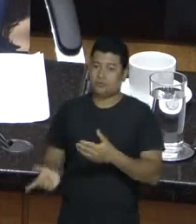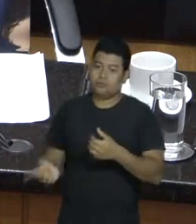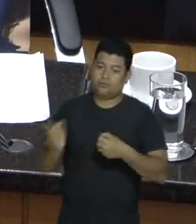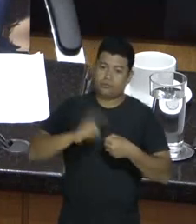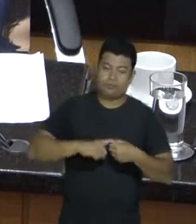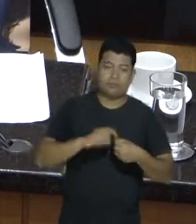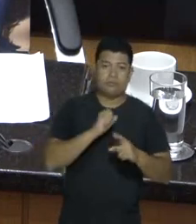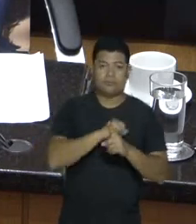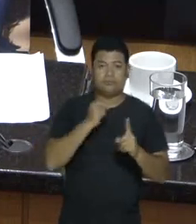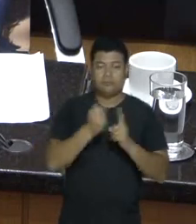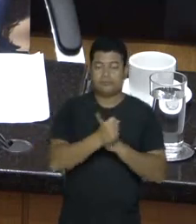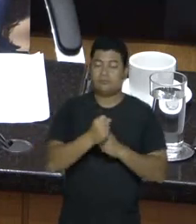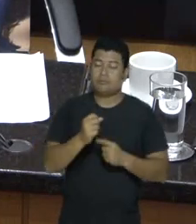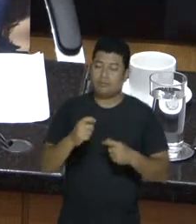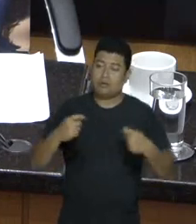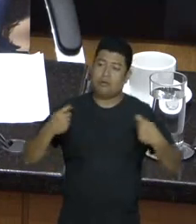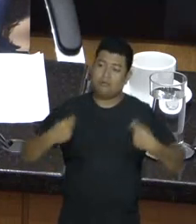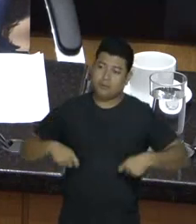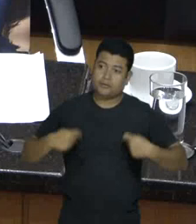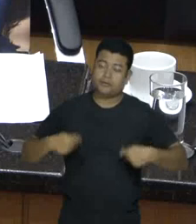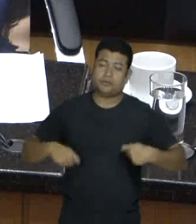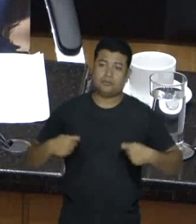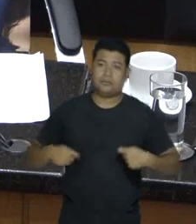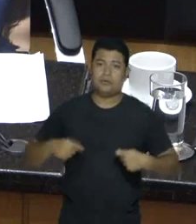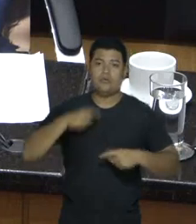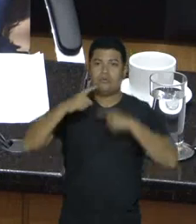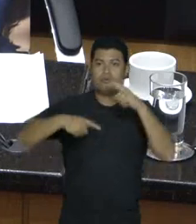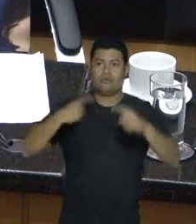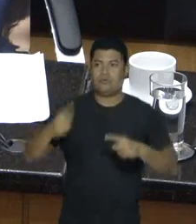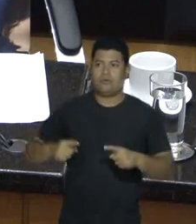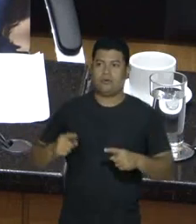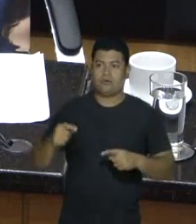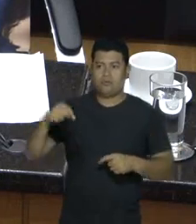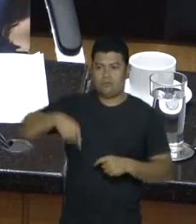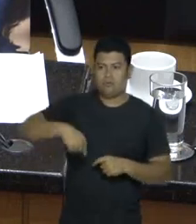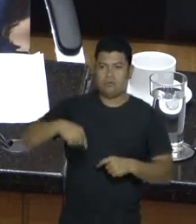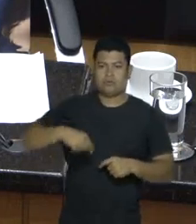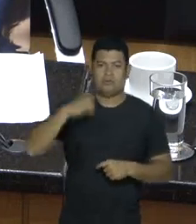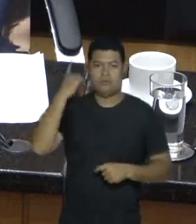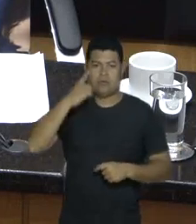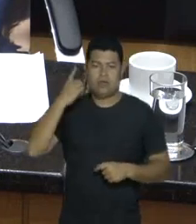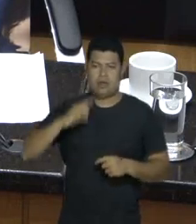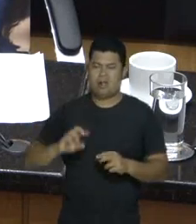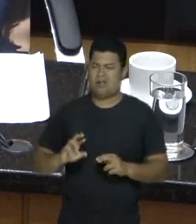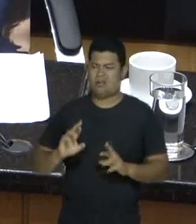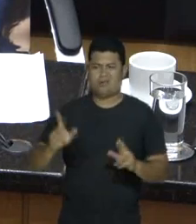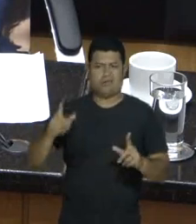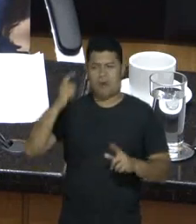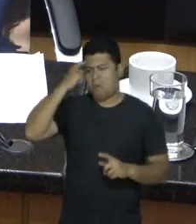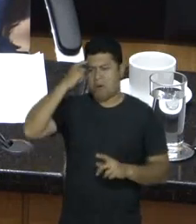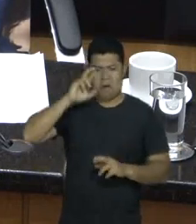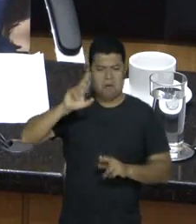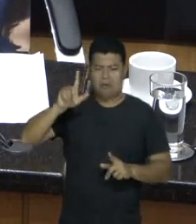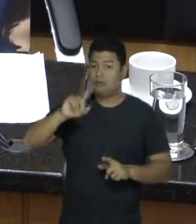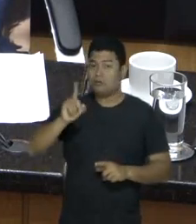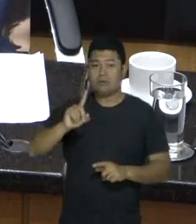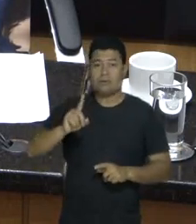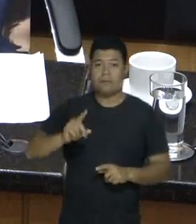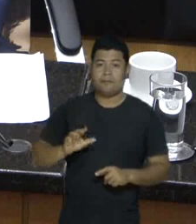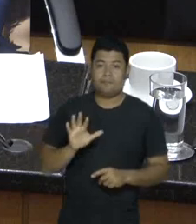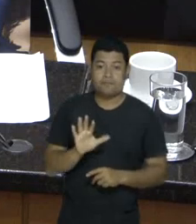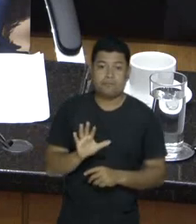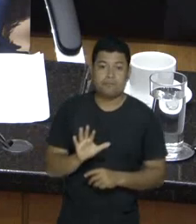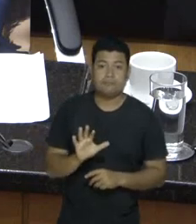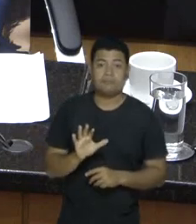isso é indiscutível. Eu duvido que alguém aqui dentro aqui pense o contrário, né? Mas, e sem contar que também